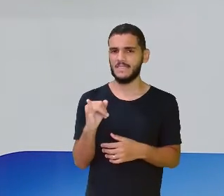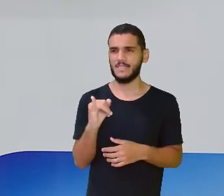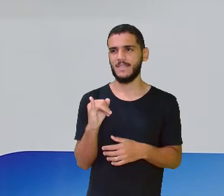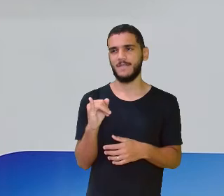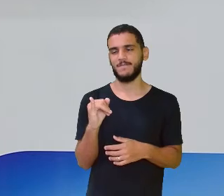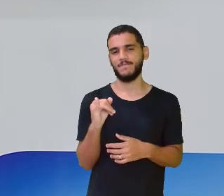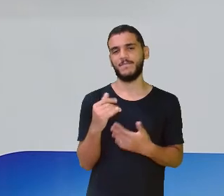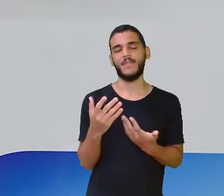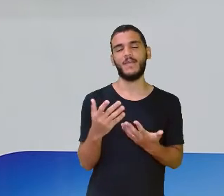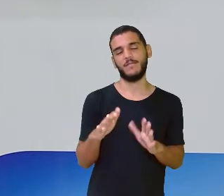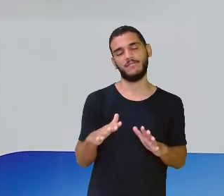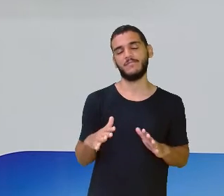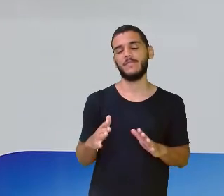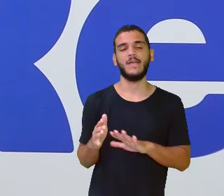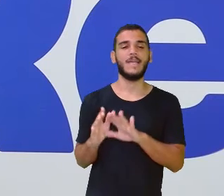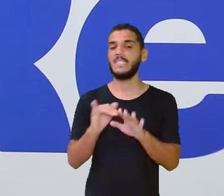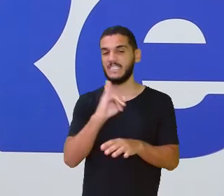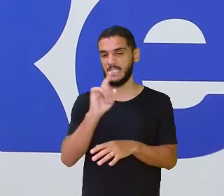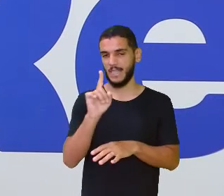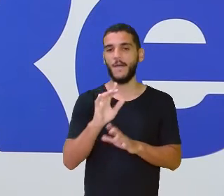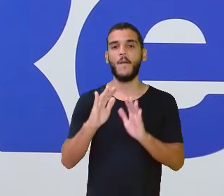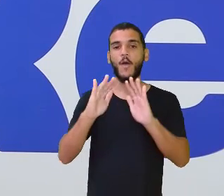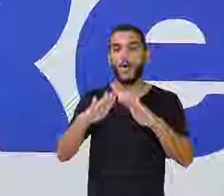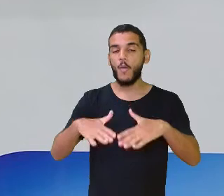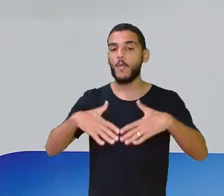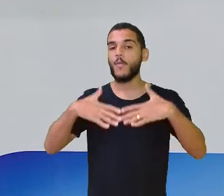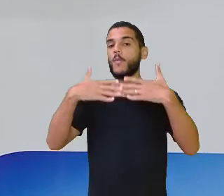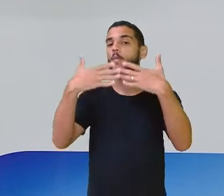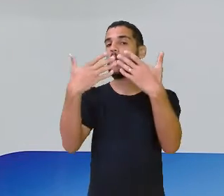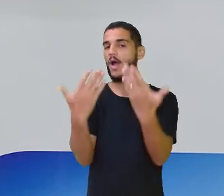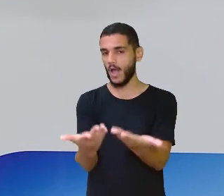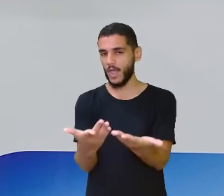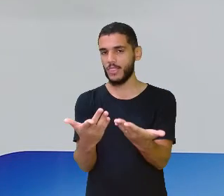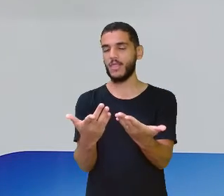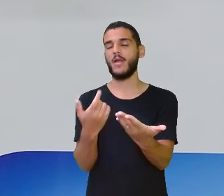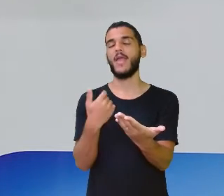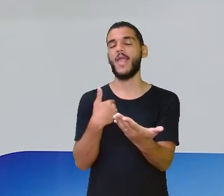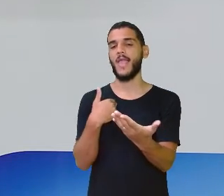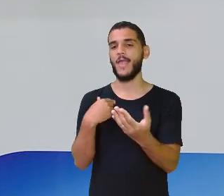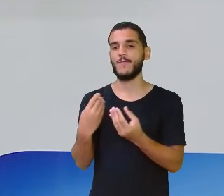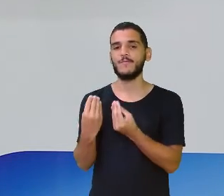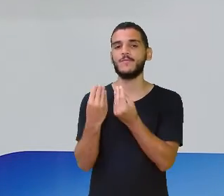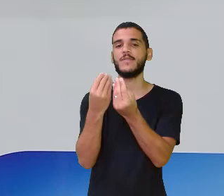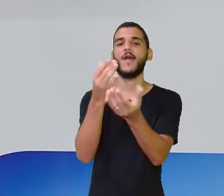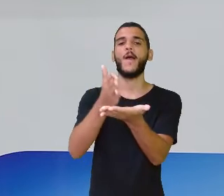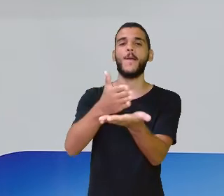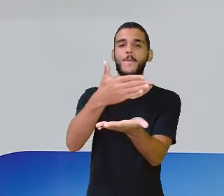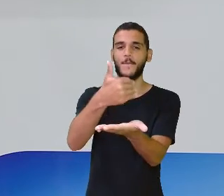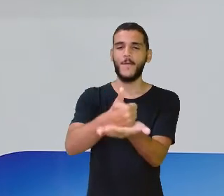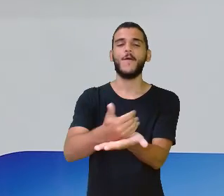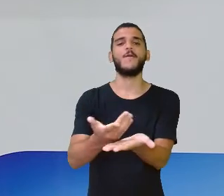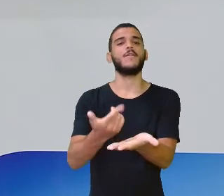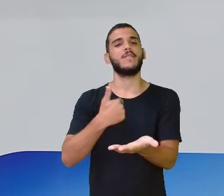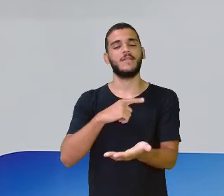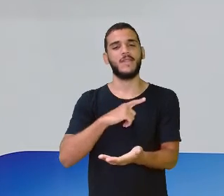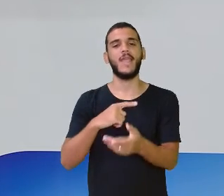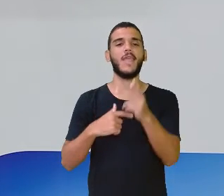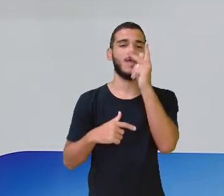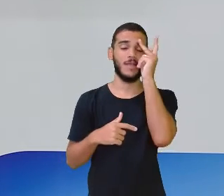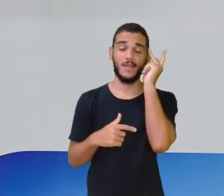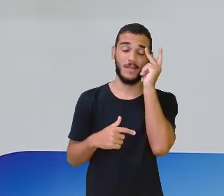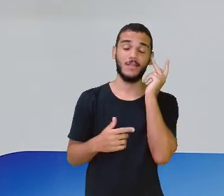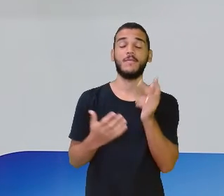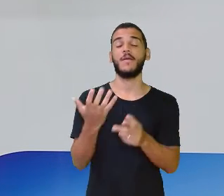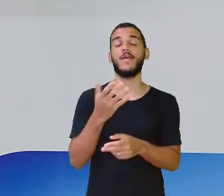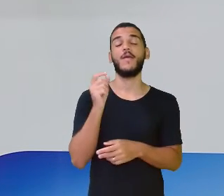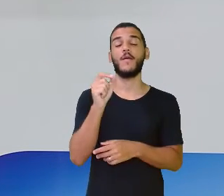não, né? Quando? Vamos usar a palavra quando. Aí não só tem a professora Kedma, né? Tem Clisman ali, que vai querer um bolinho também. A produção,